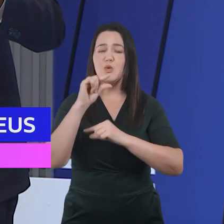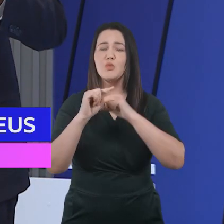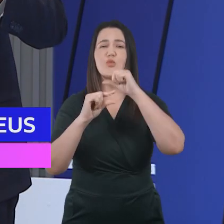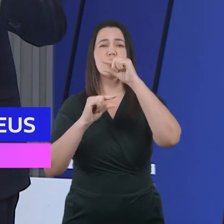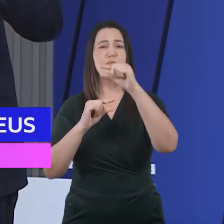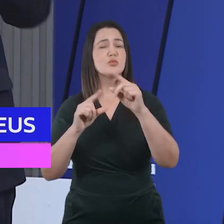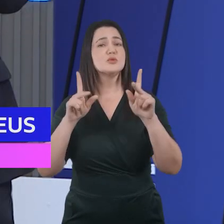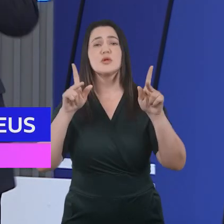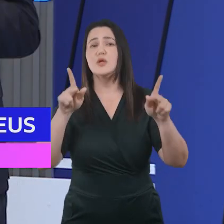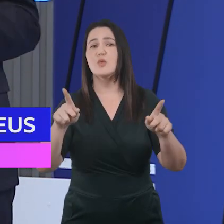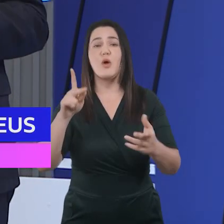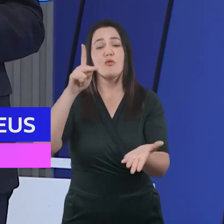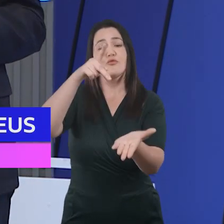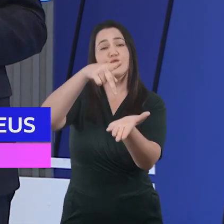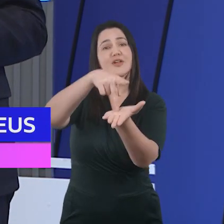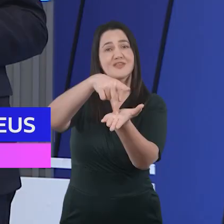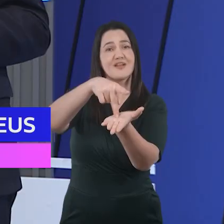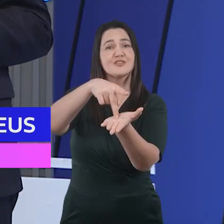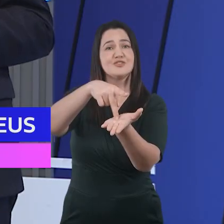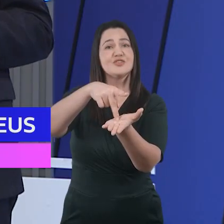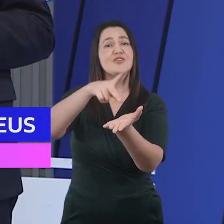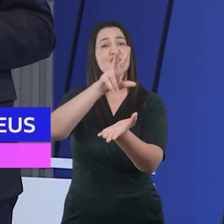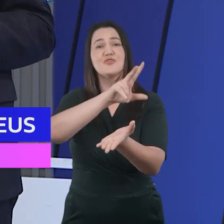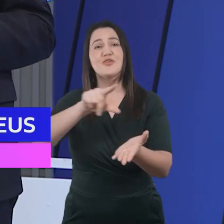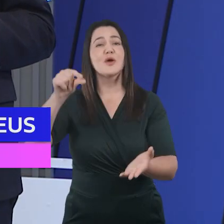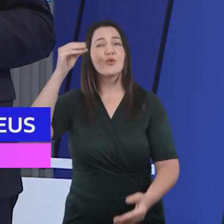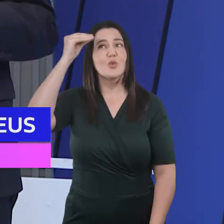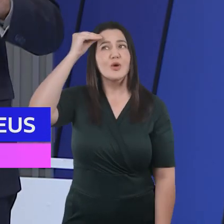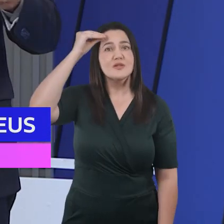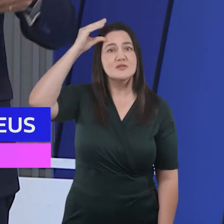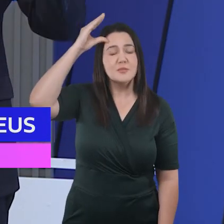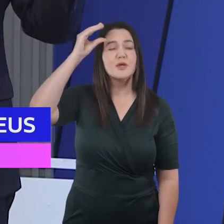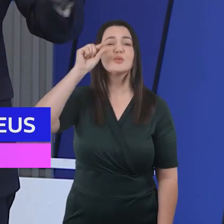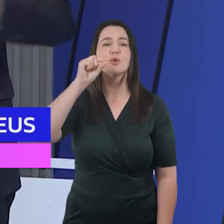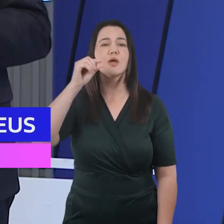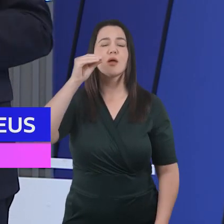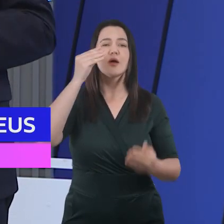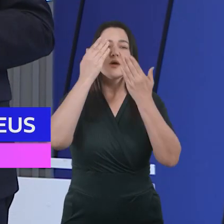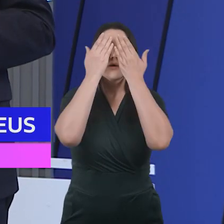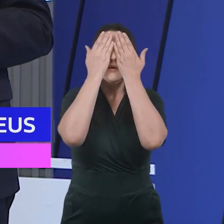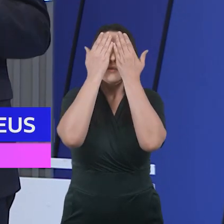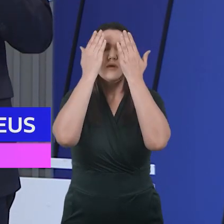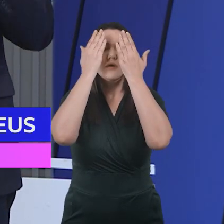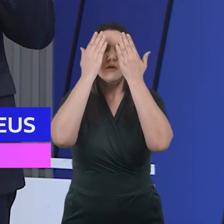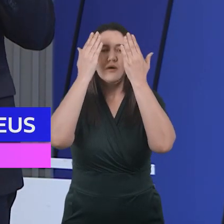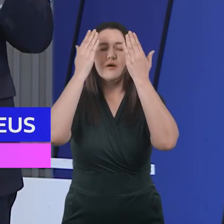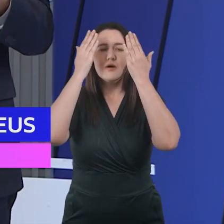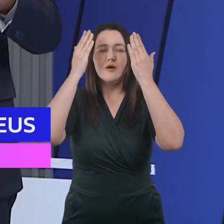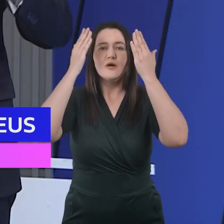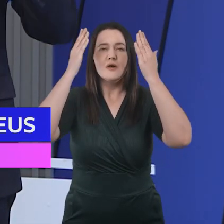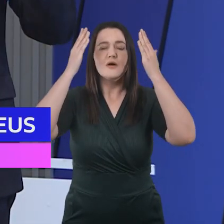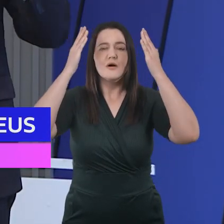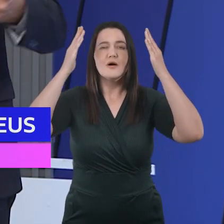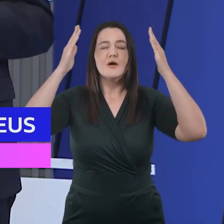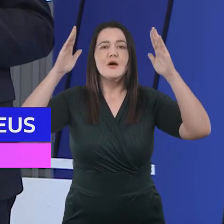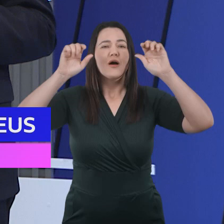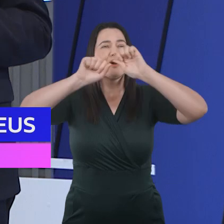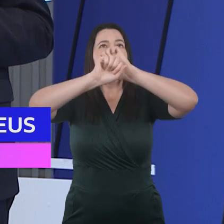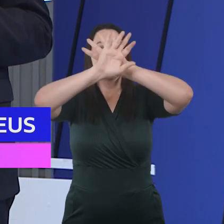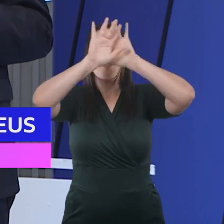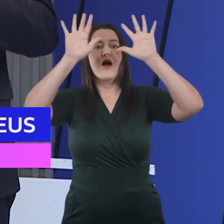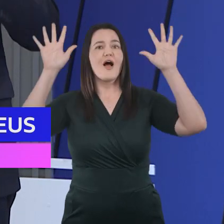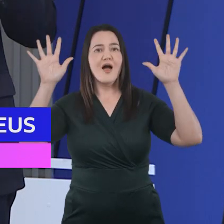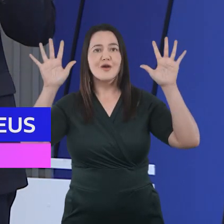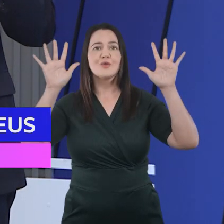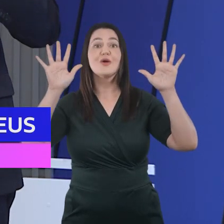a pouco. O mesmo acontece com a verdade de Deus. A vereda dos justos, ela é como a luz do